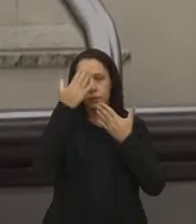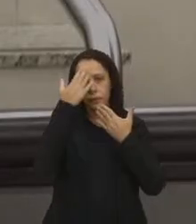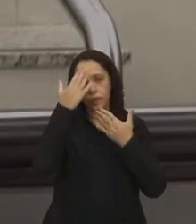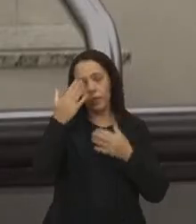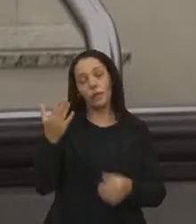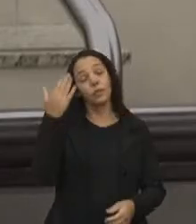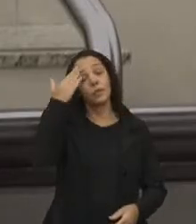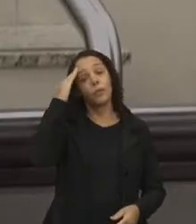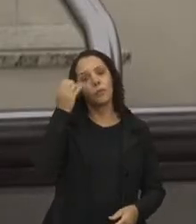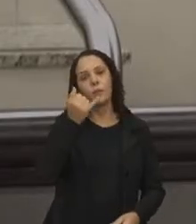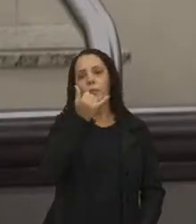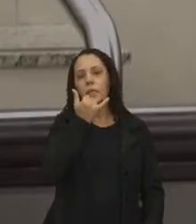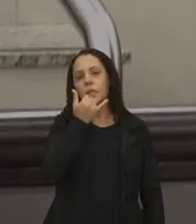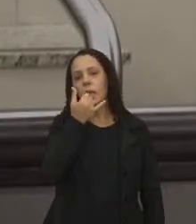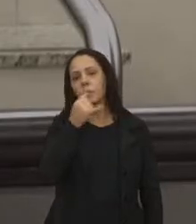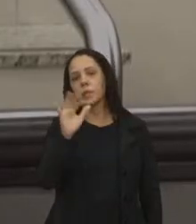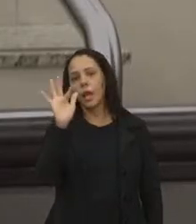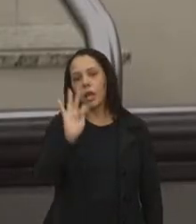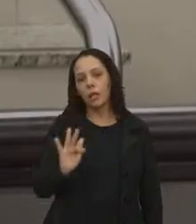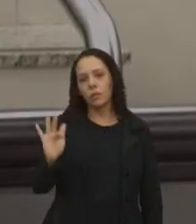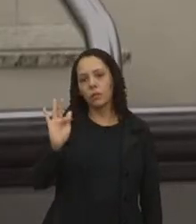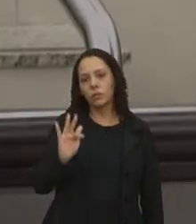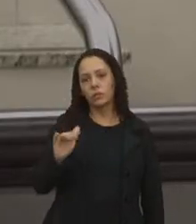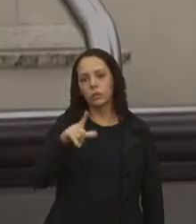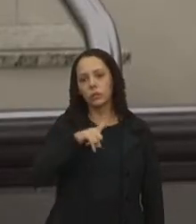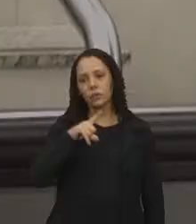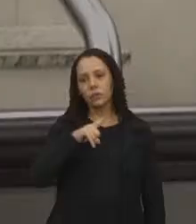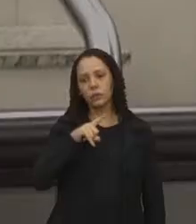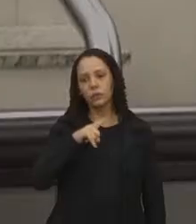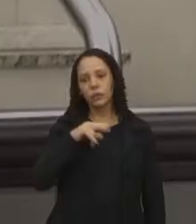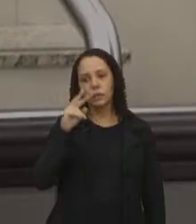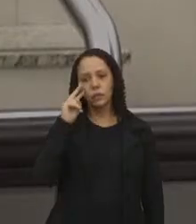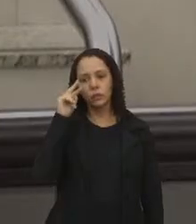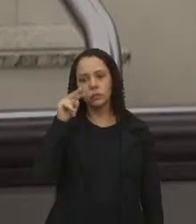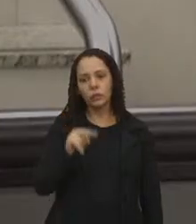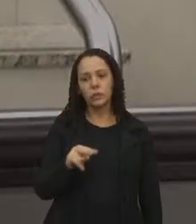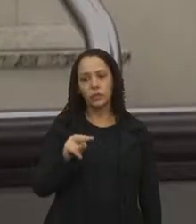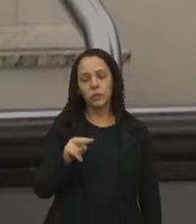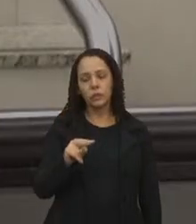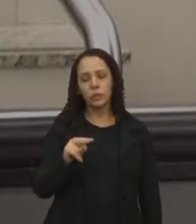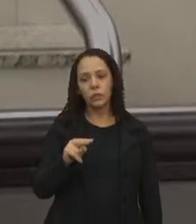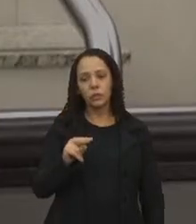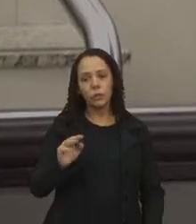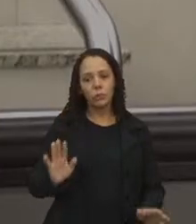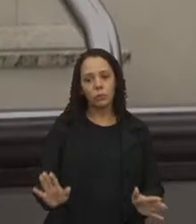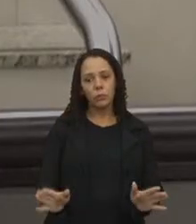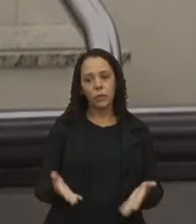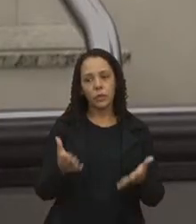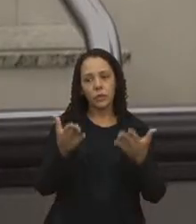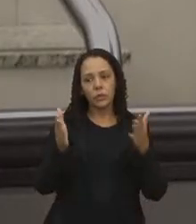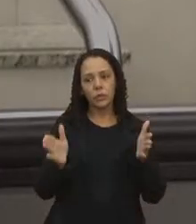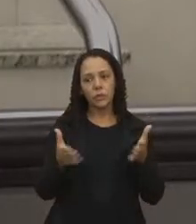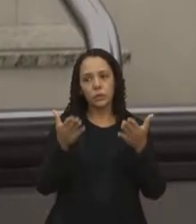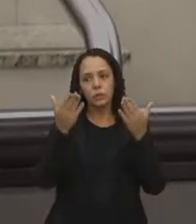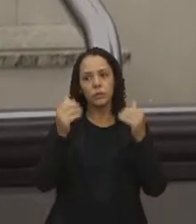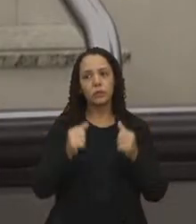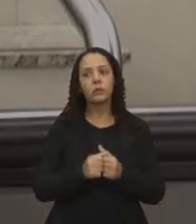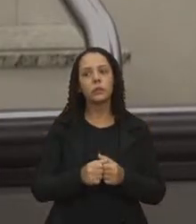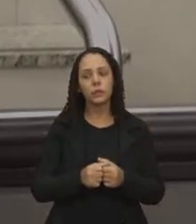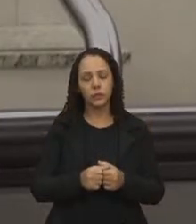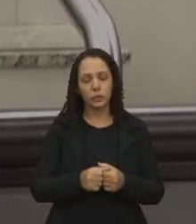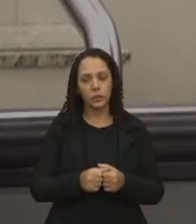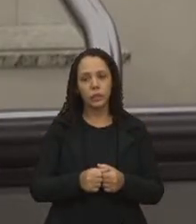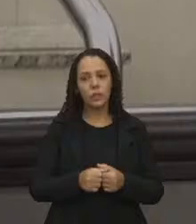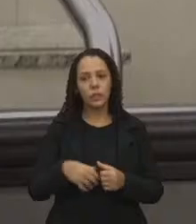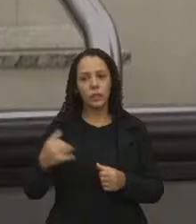se a faculdade tem esse olhar um pouco mais para esse incentivo, como startups, dentre outras coisas, pois é